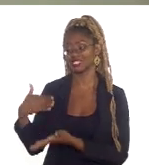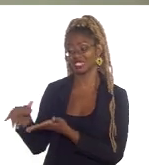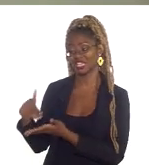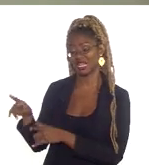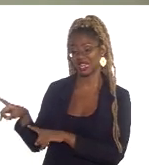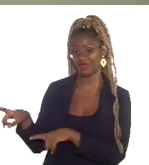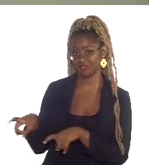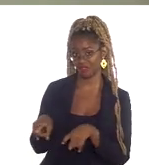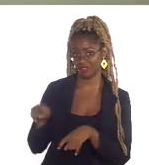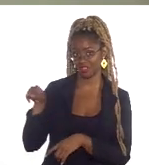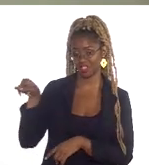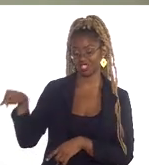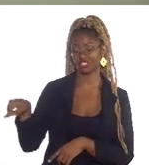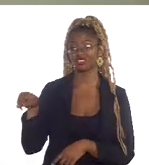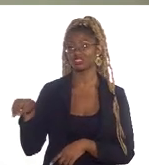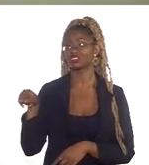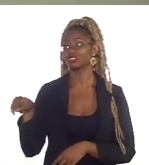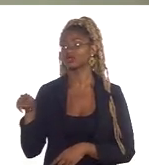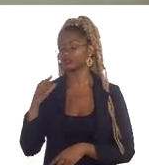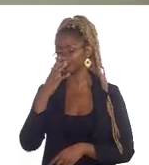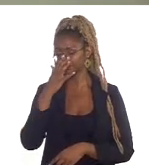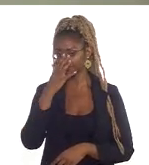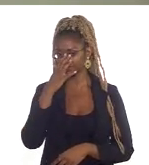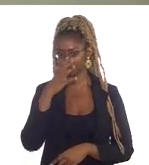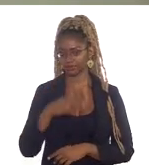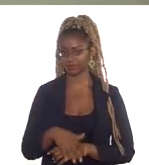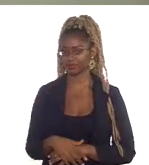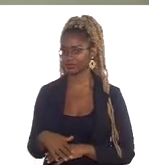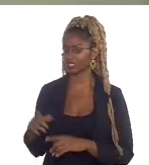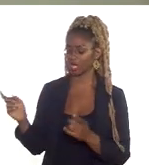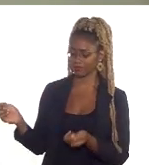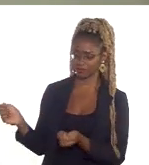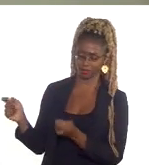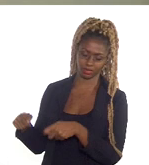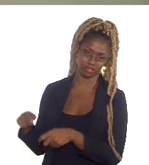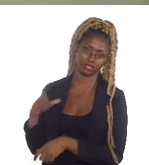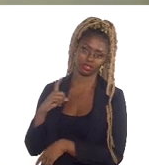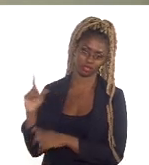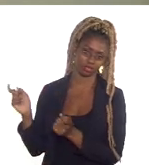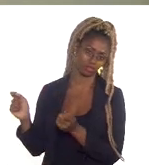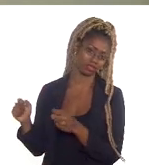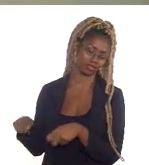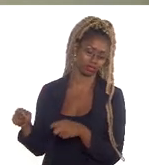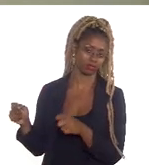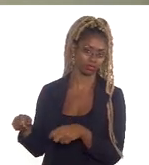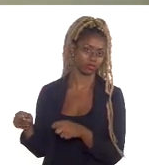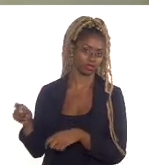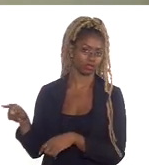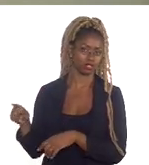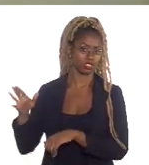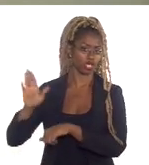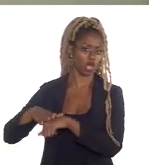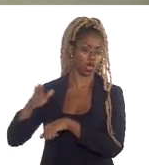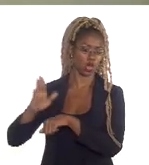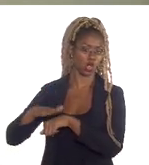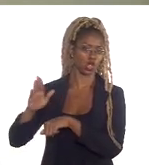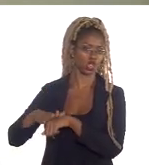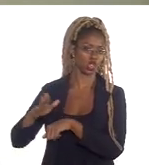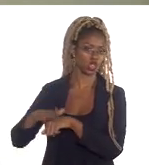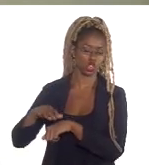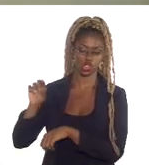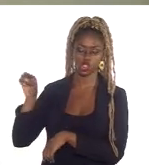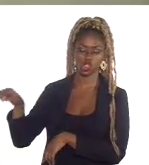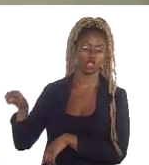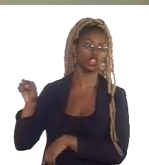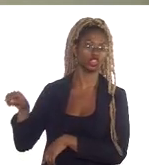está absolutamente habilitada é totalmente independente e